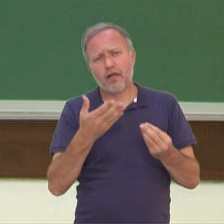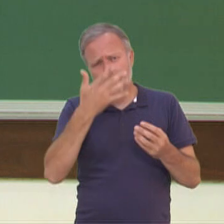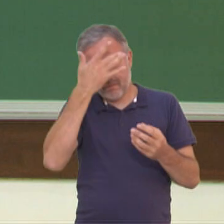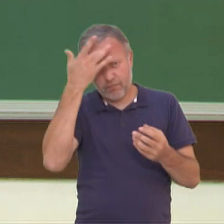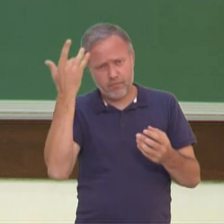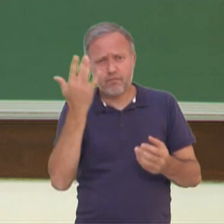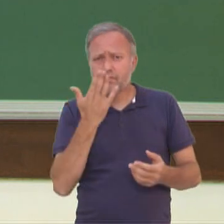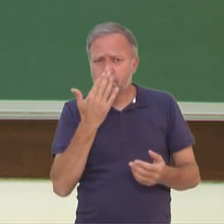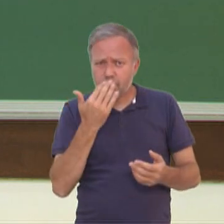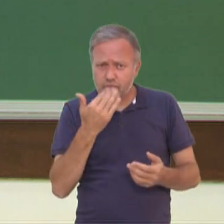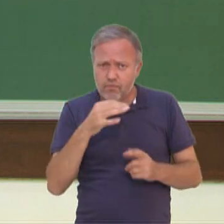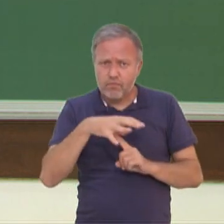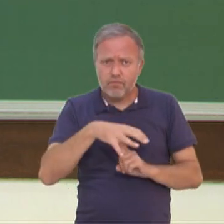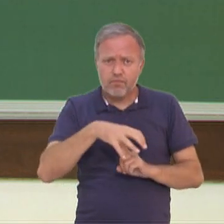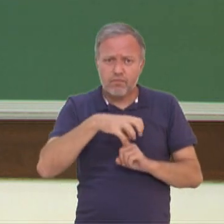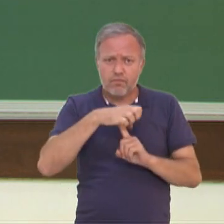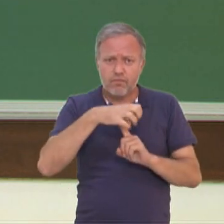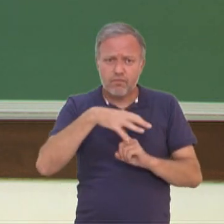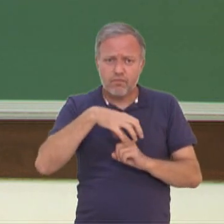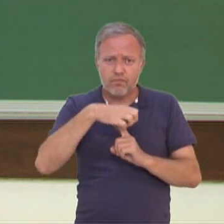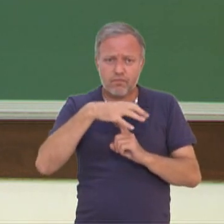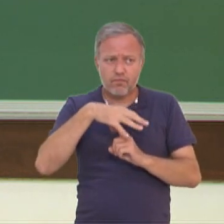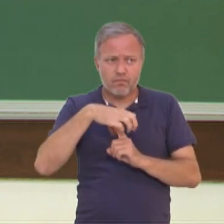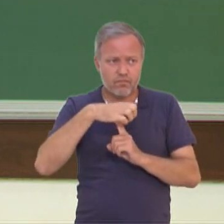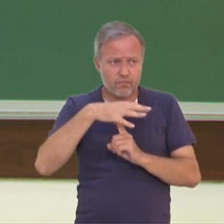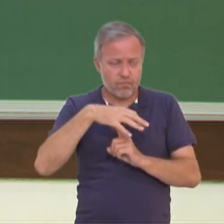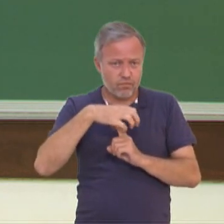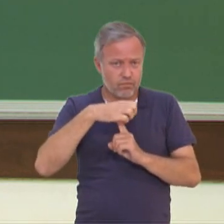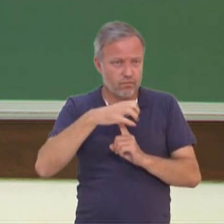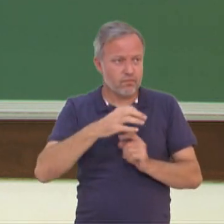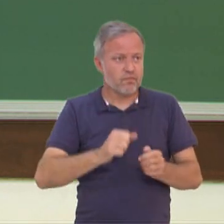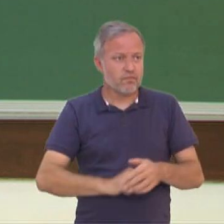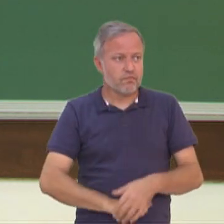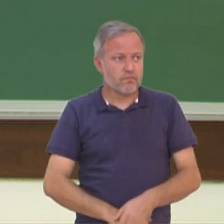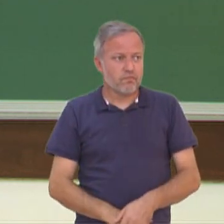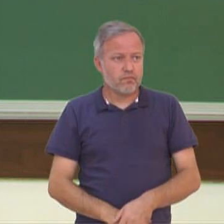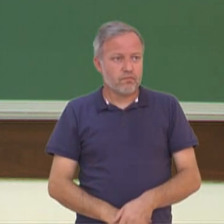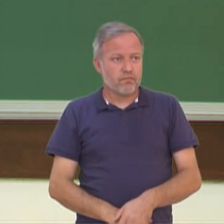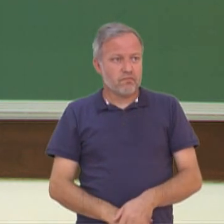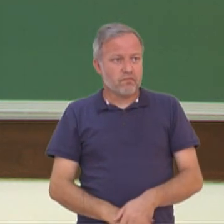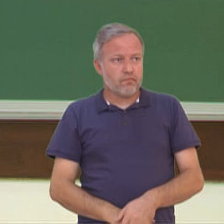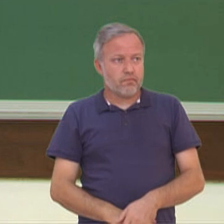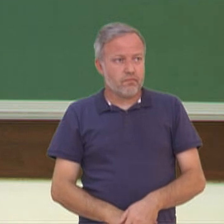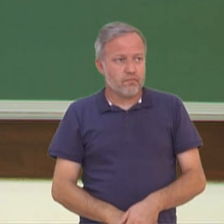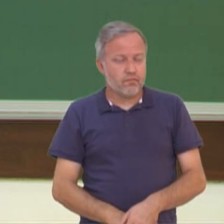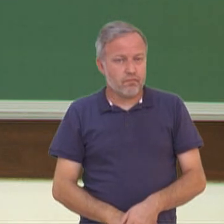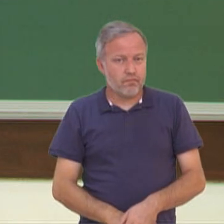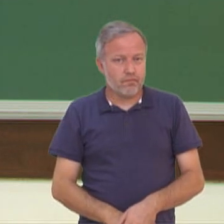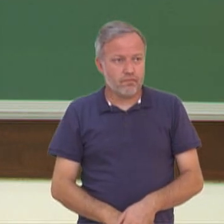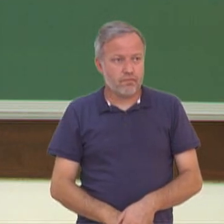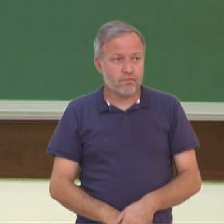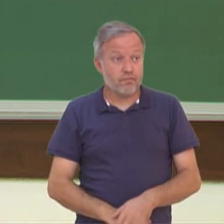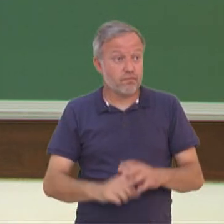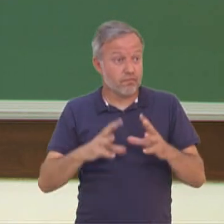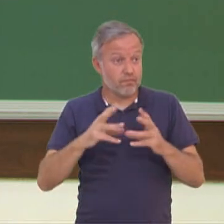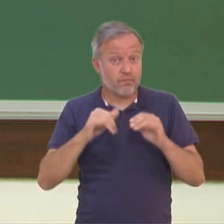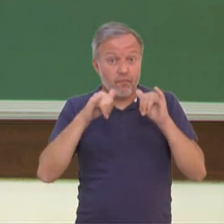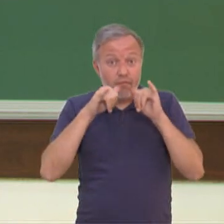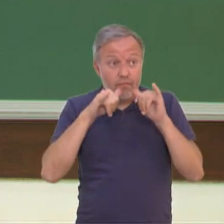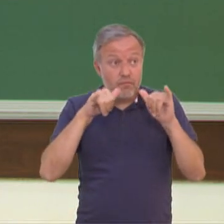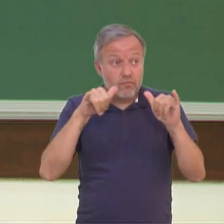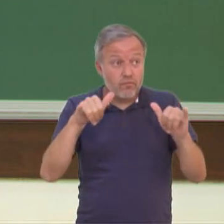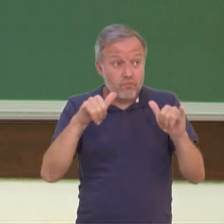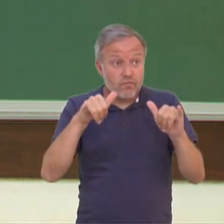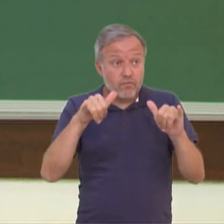aplicações alimentares dos fungos. Devemos agradecer muito a eles. Para variar, como toda aula, aquela